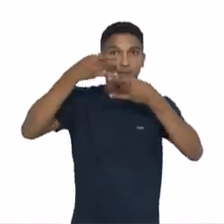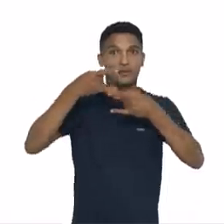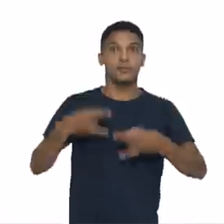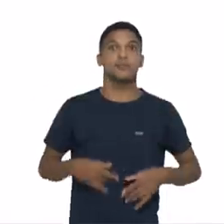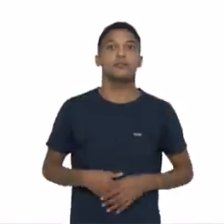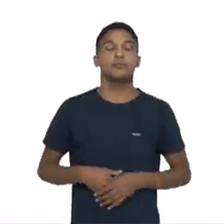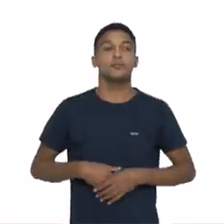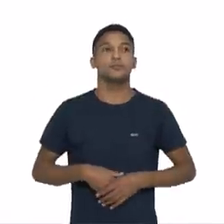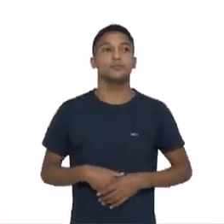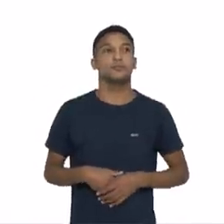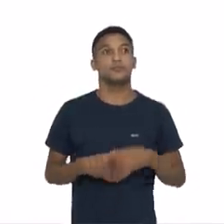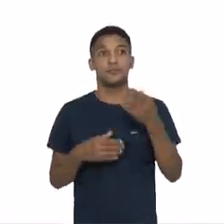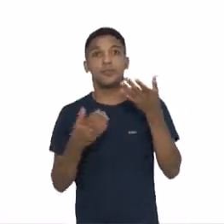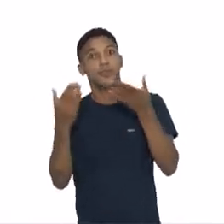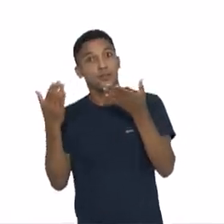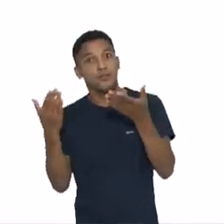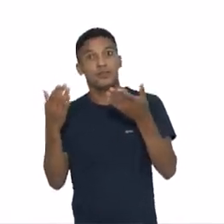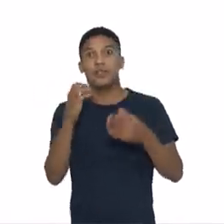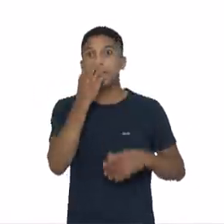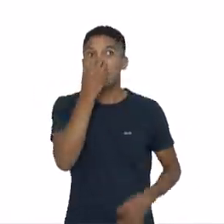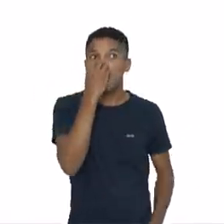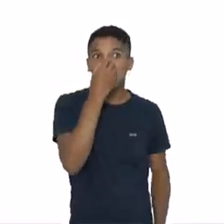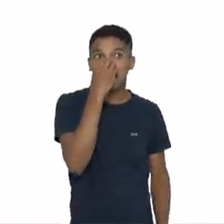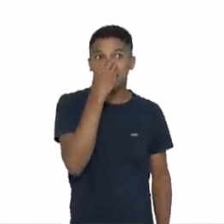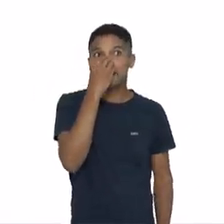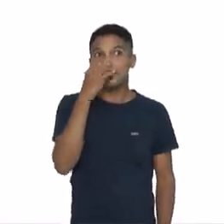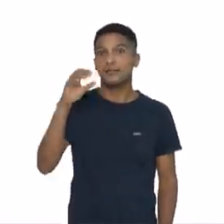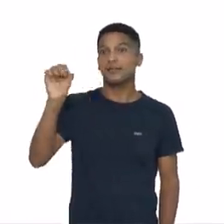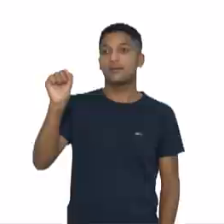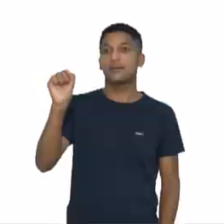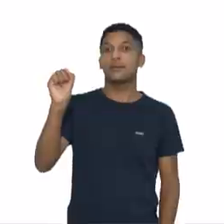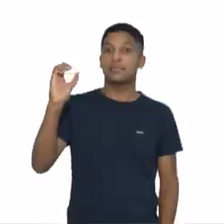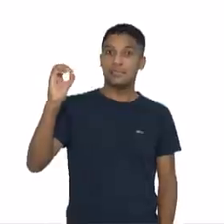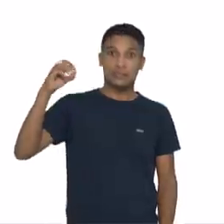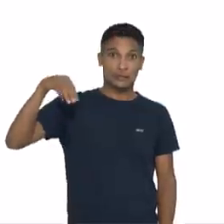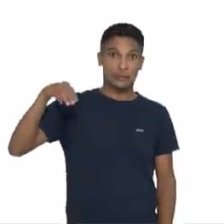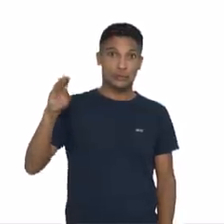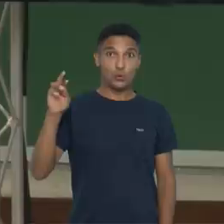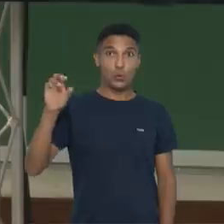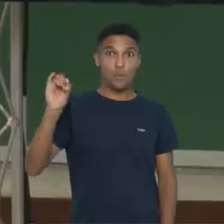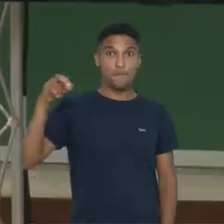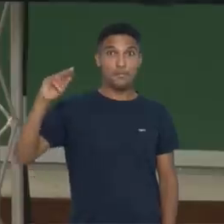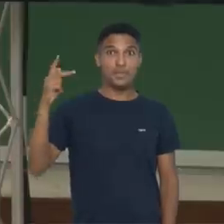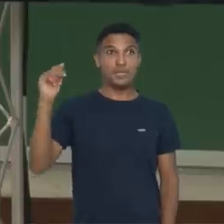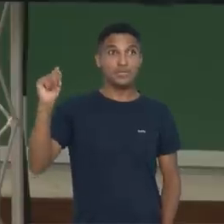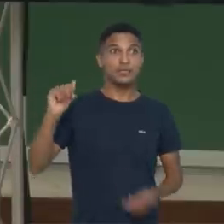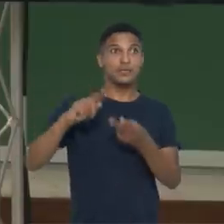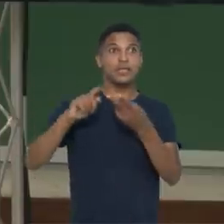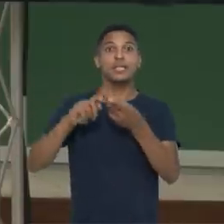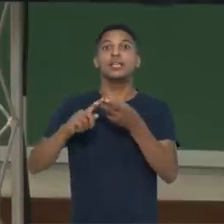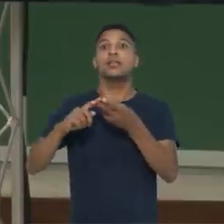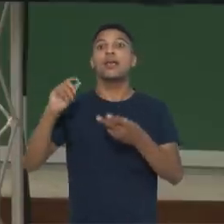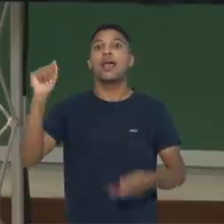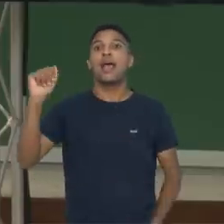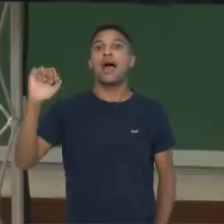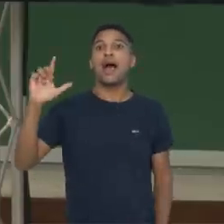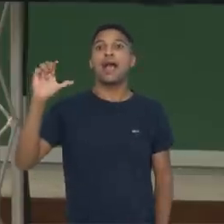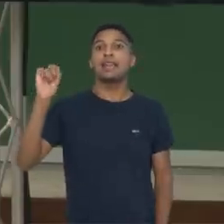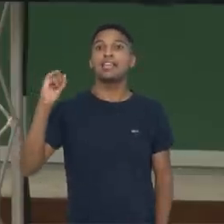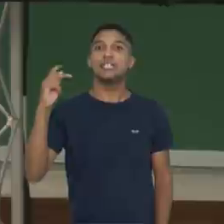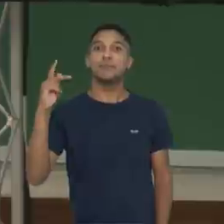A palhaça sombrinha e o Alípio aqui, né? Um belo exemplo também da questão da caracterização, né, gente?